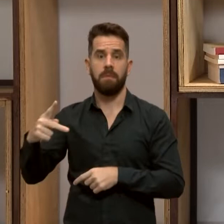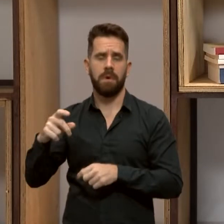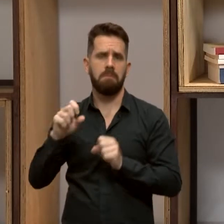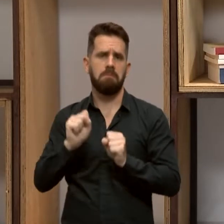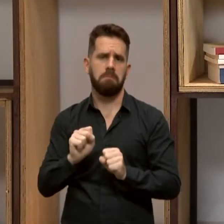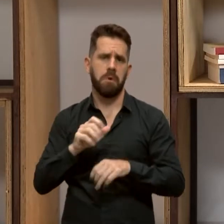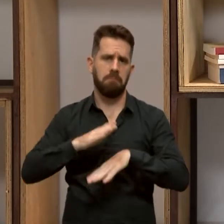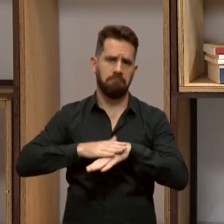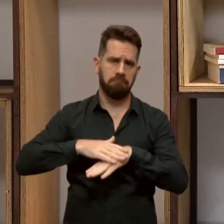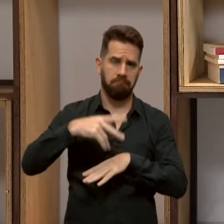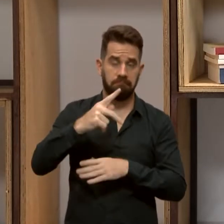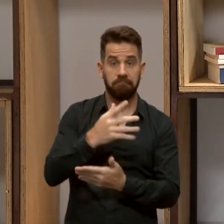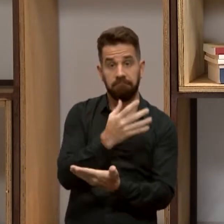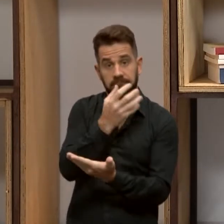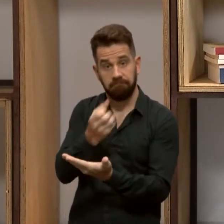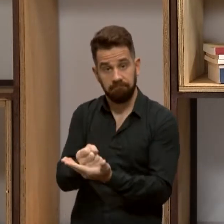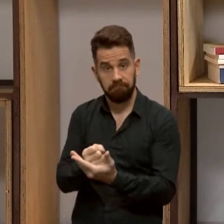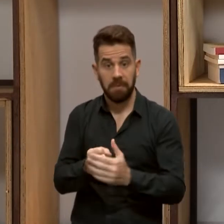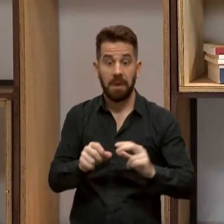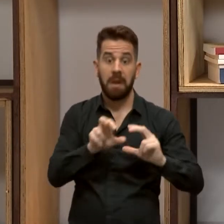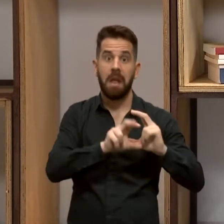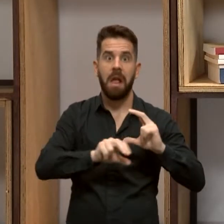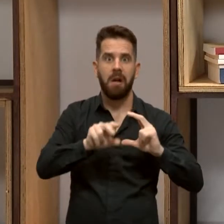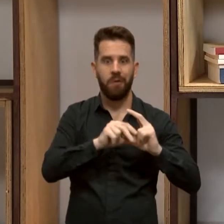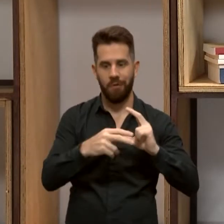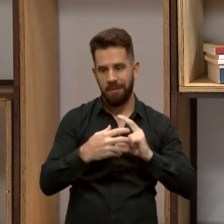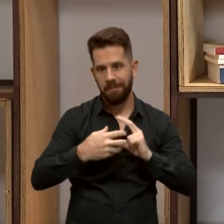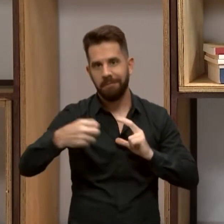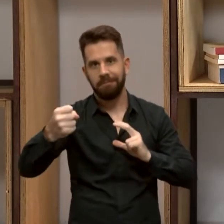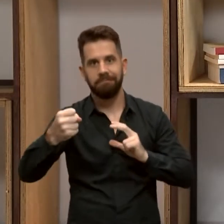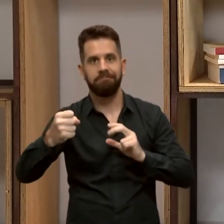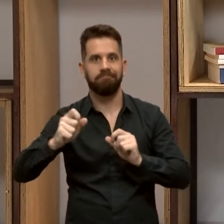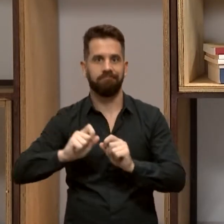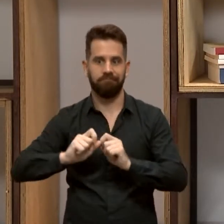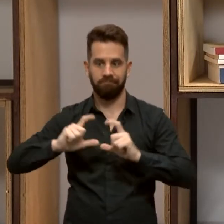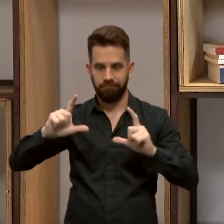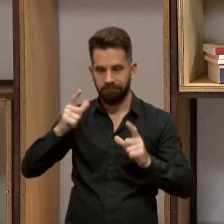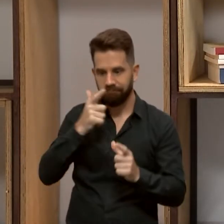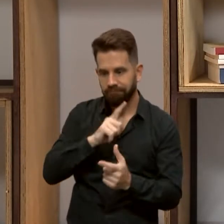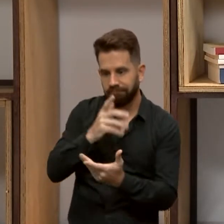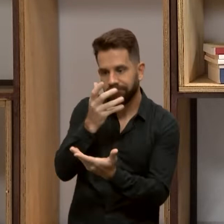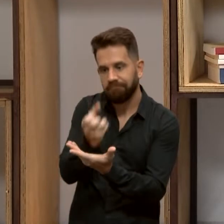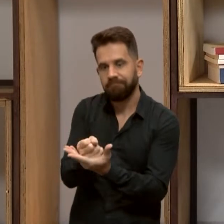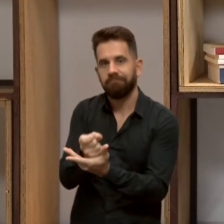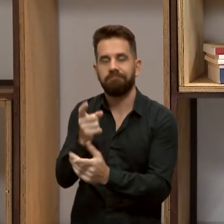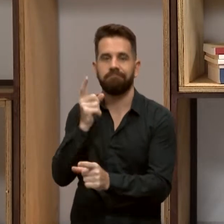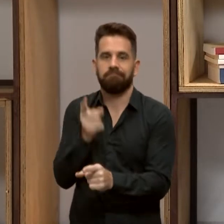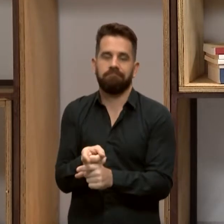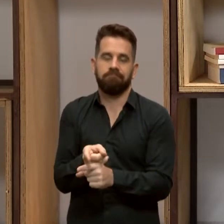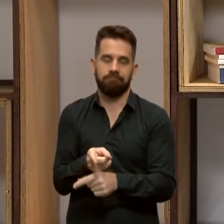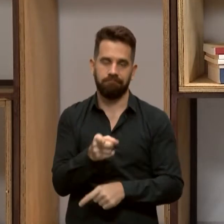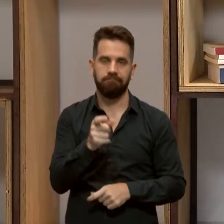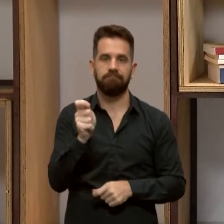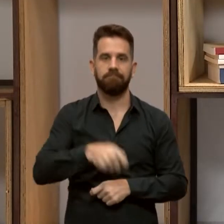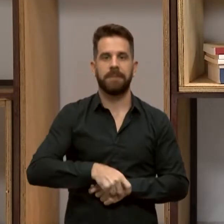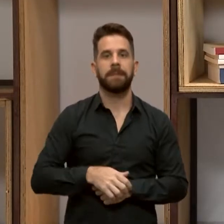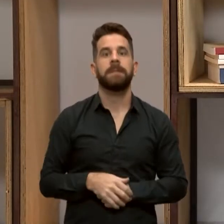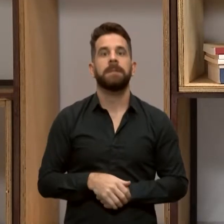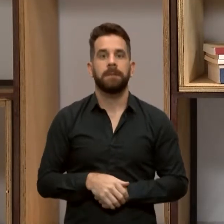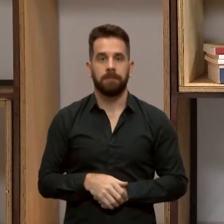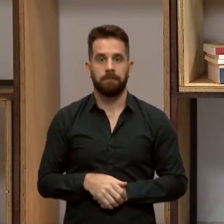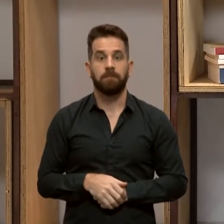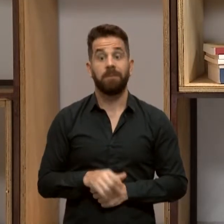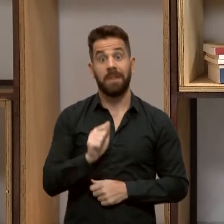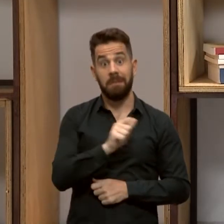pelo QR Code, que já vai aparecer aqui no cantinho de baixo da tela. É só apontar a câmera do celular para poder baixar. No aplicativo, dá